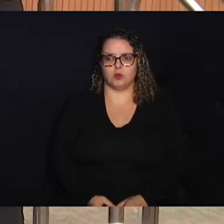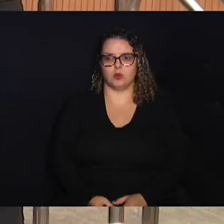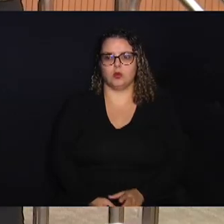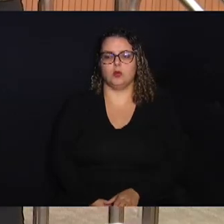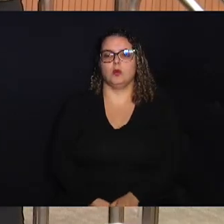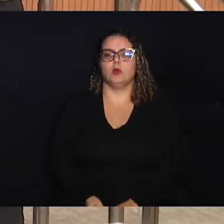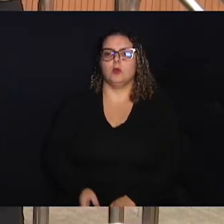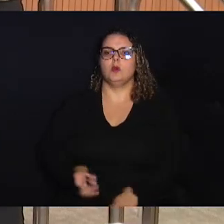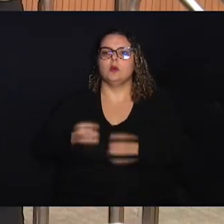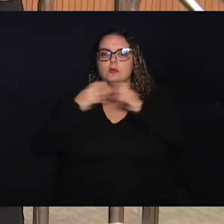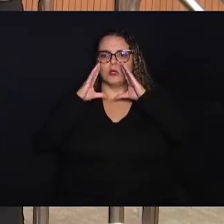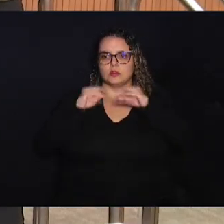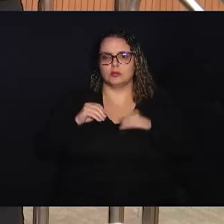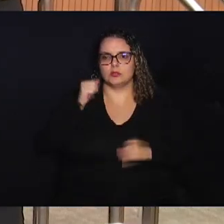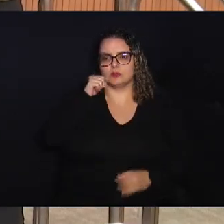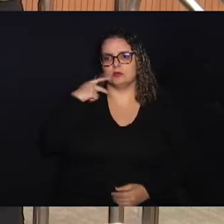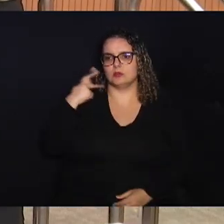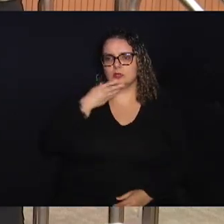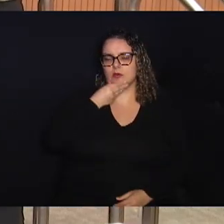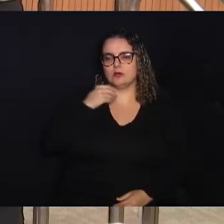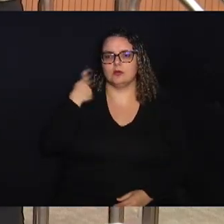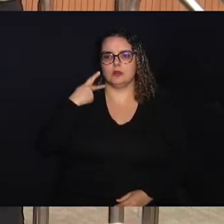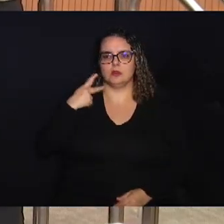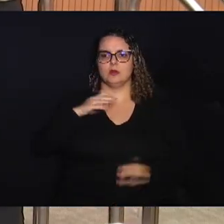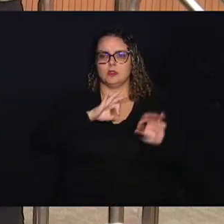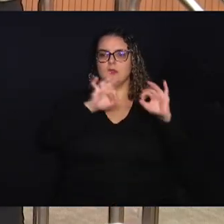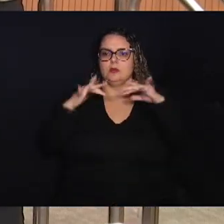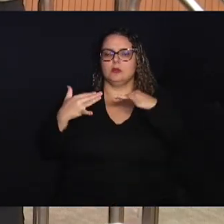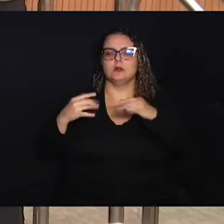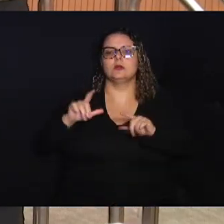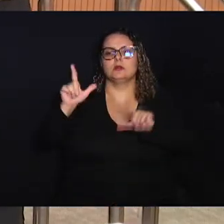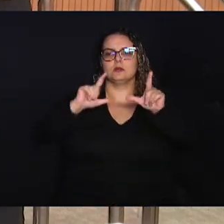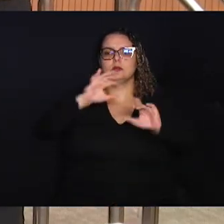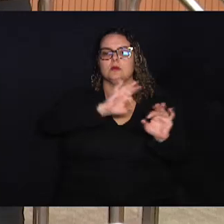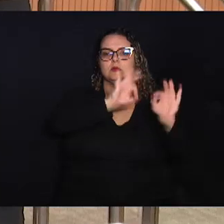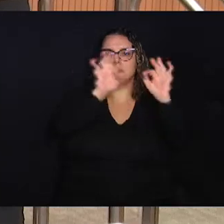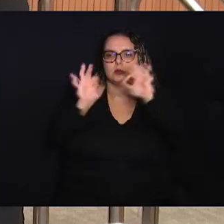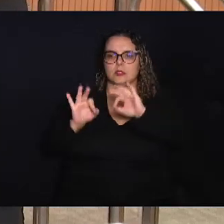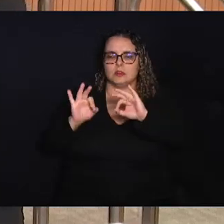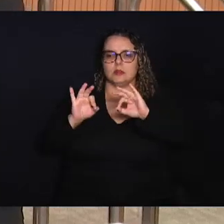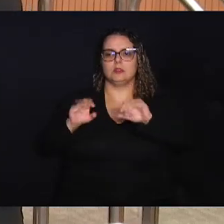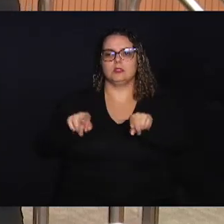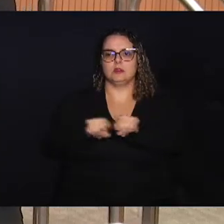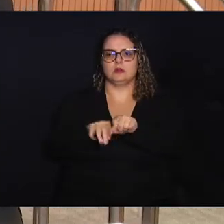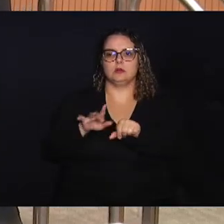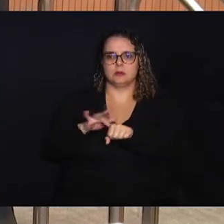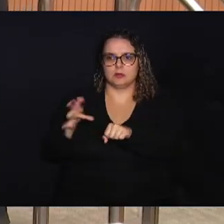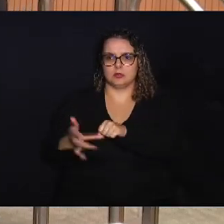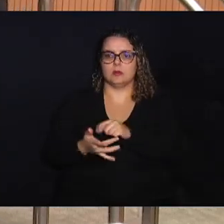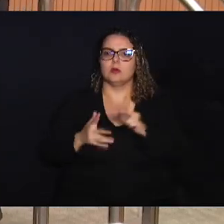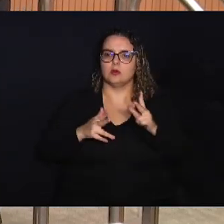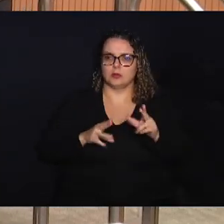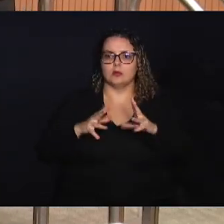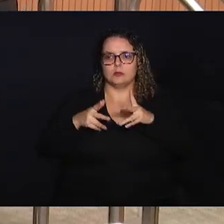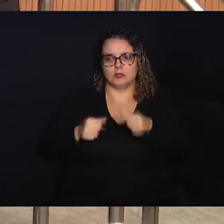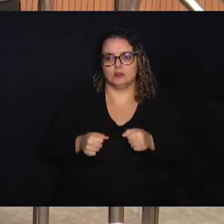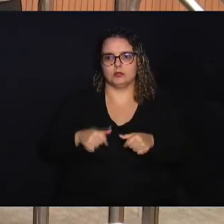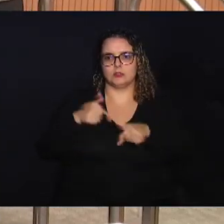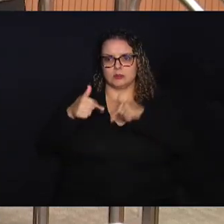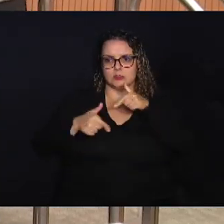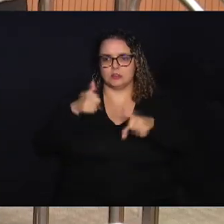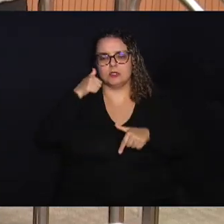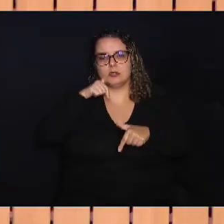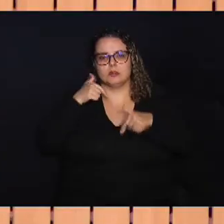cumprimentar também o público aqui presente, o público que nos assiste pela TV Câmara e pelas redes sociais, assim como todas as